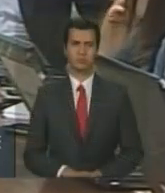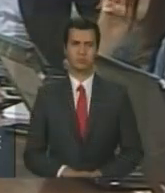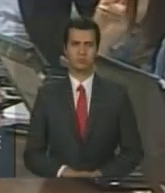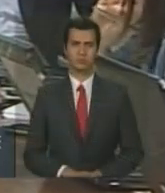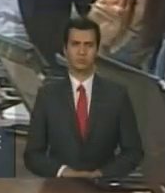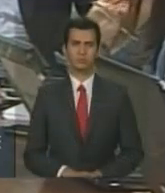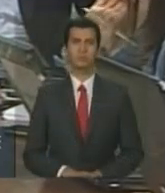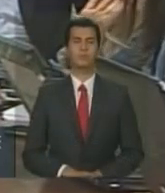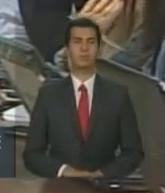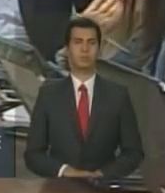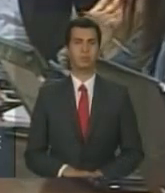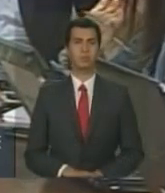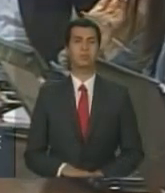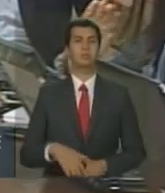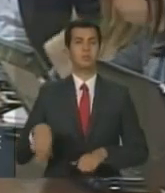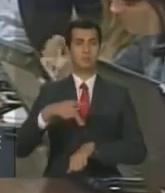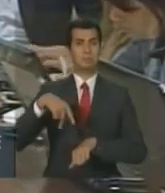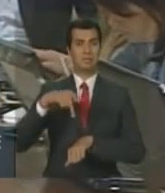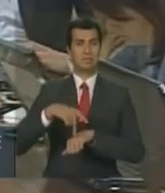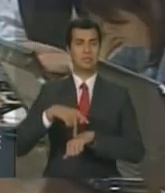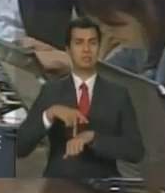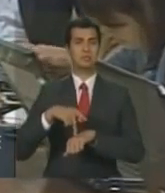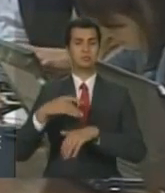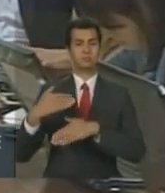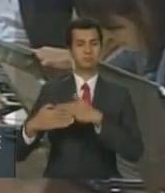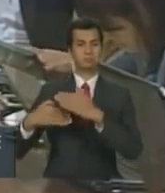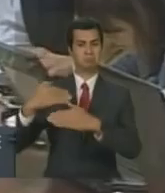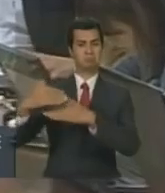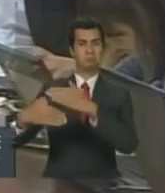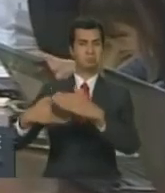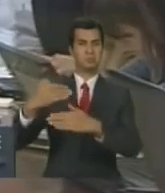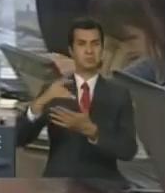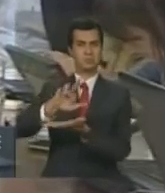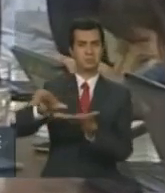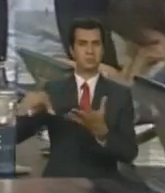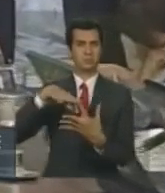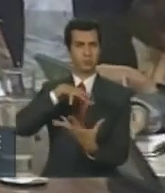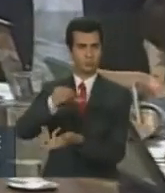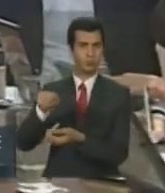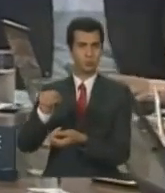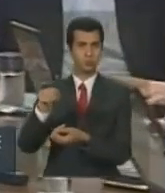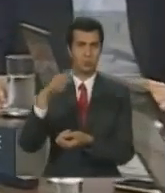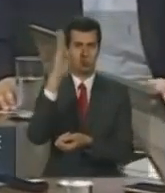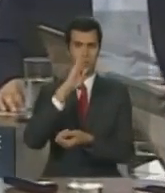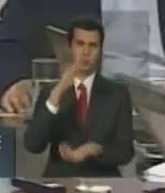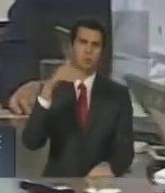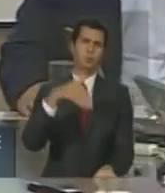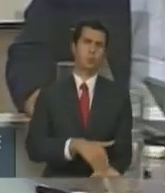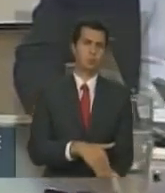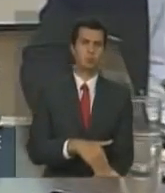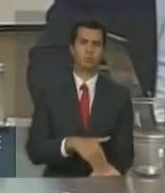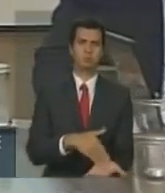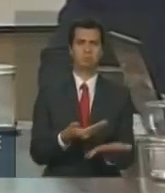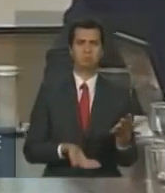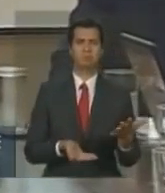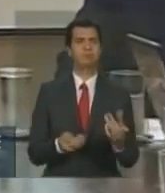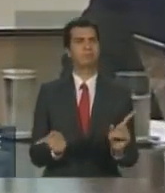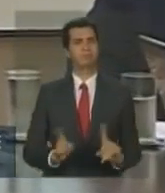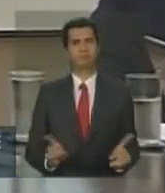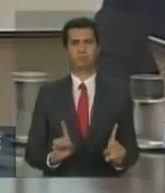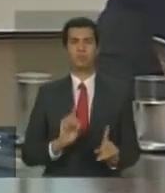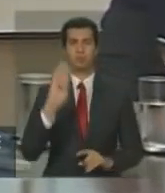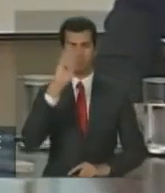está atrás dos países emergentes, o Brasil avança de forma sistemática, certo?